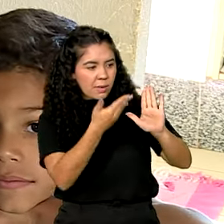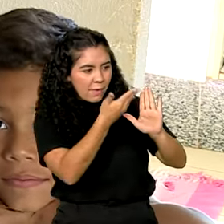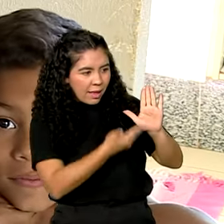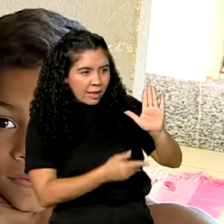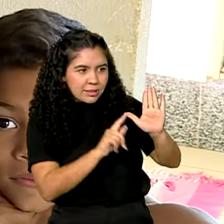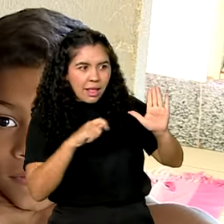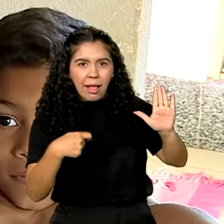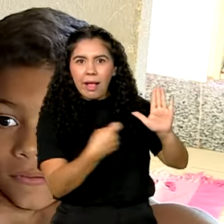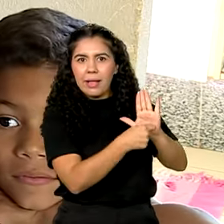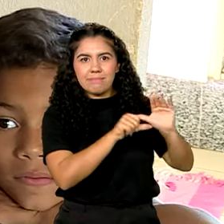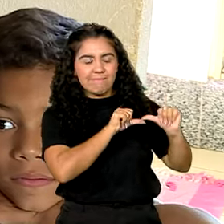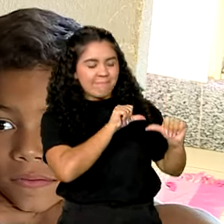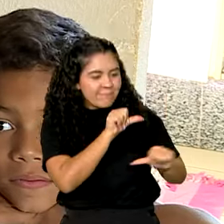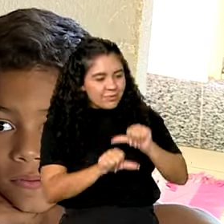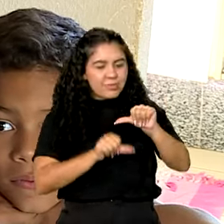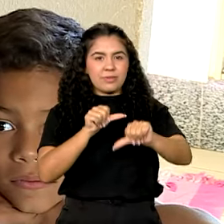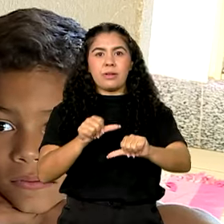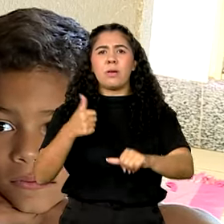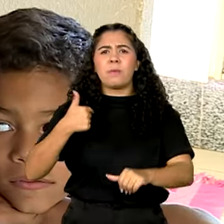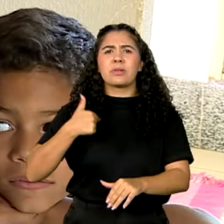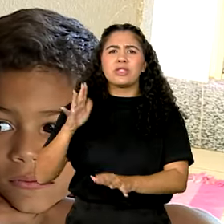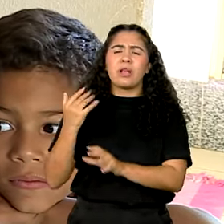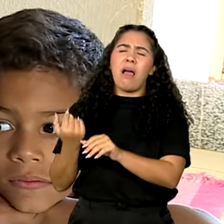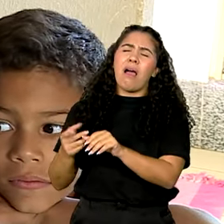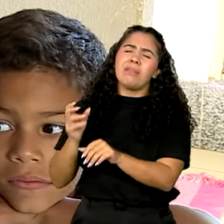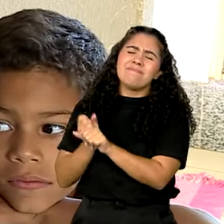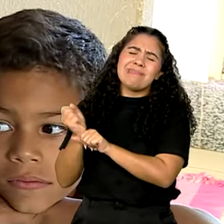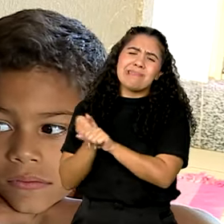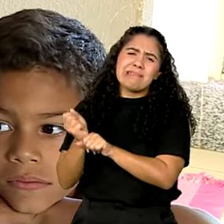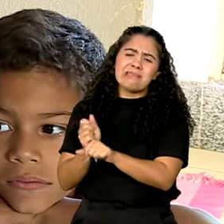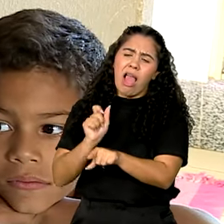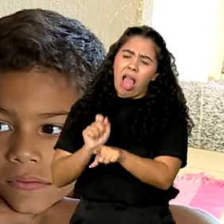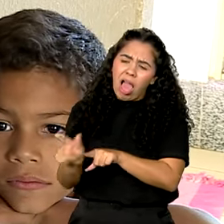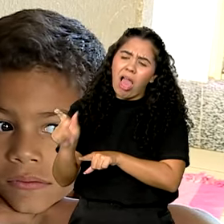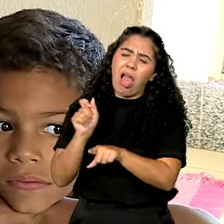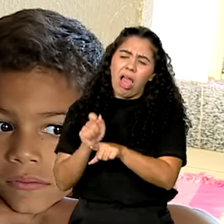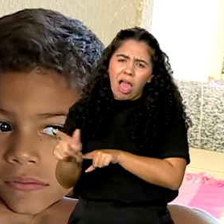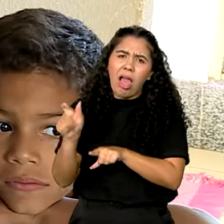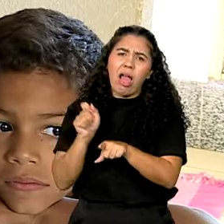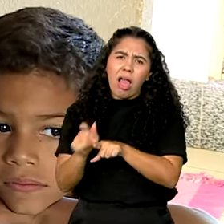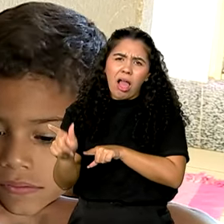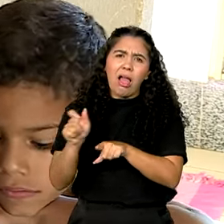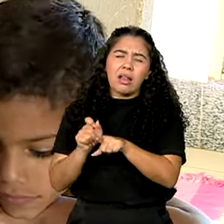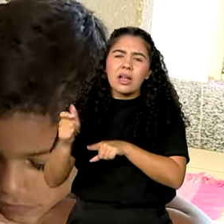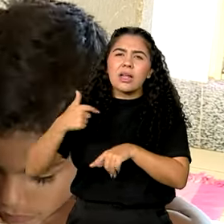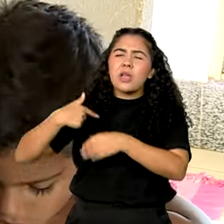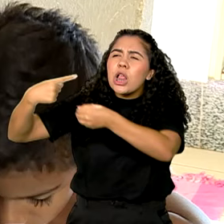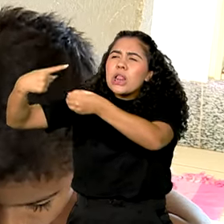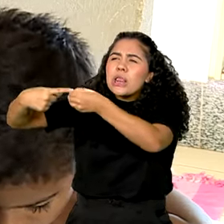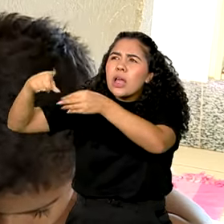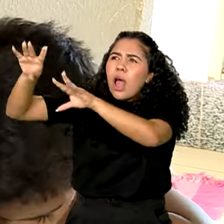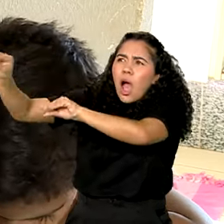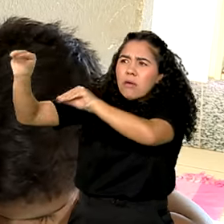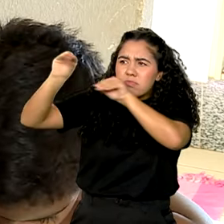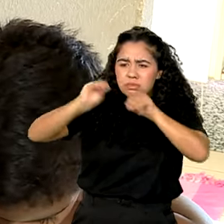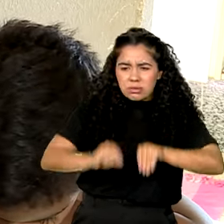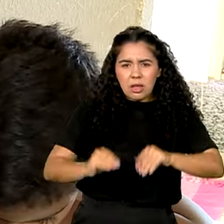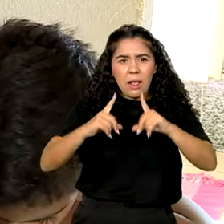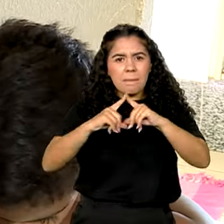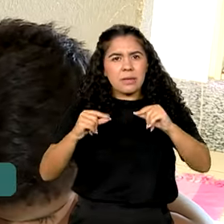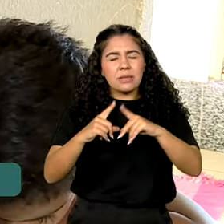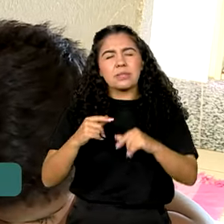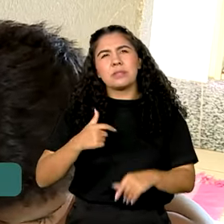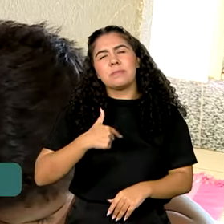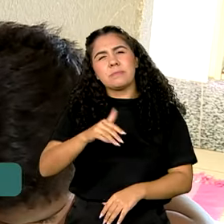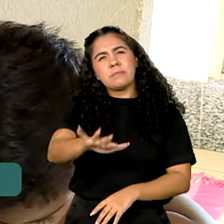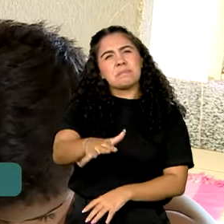assim eu eu morei de aluguel a minha vida toda desde quando eu vim do interior para Brasília né então assim eu morei ao todo acho